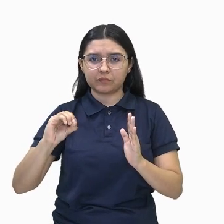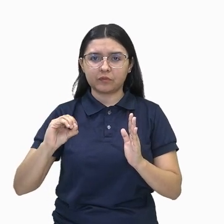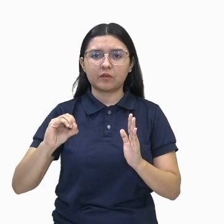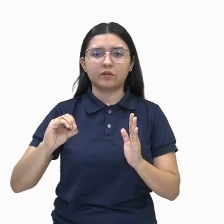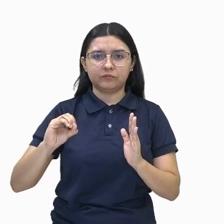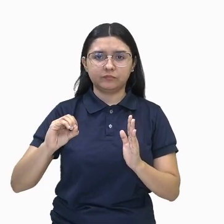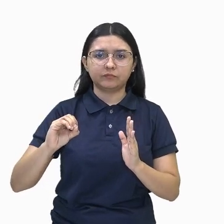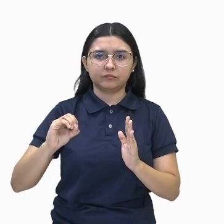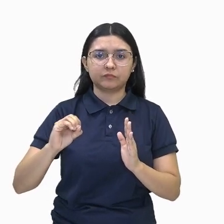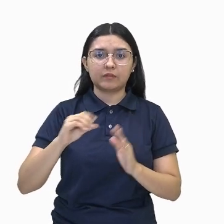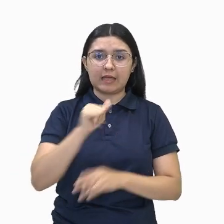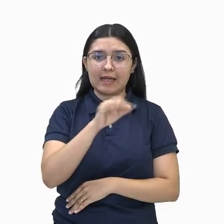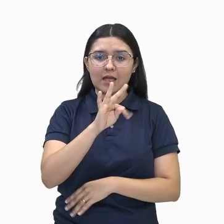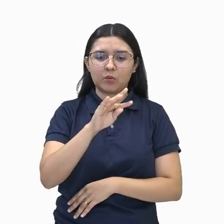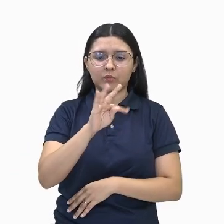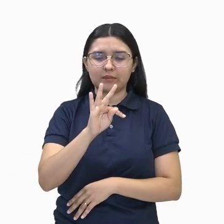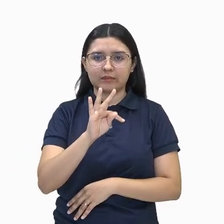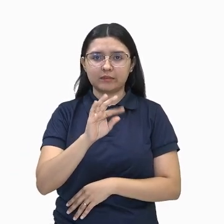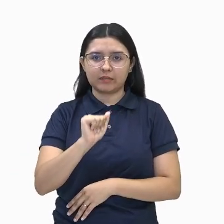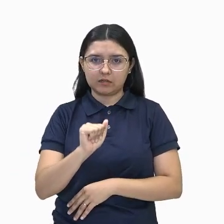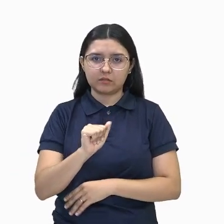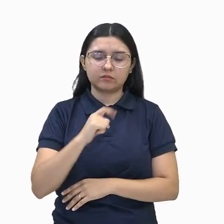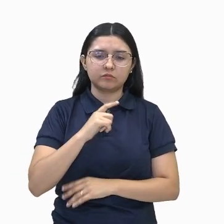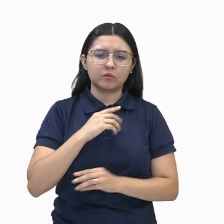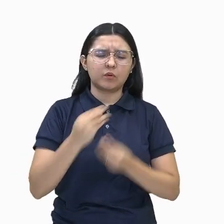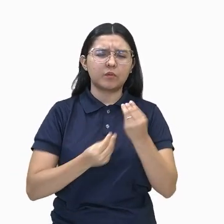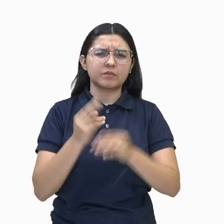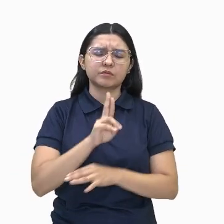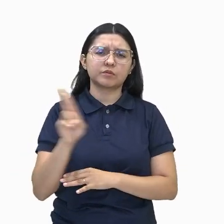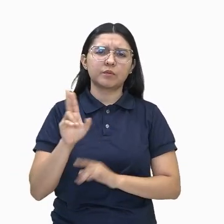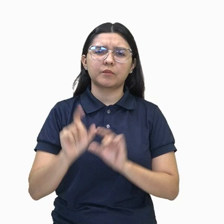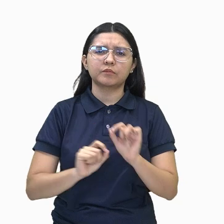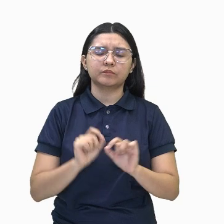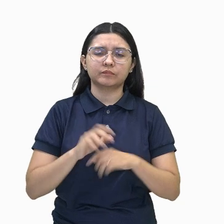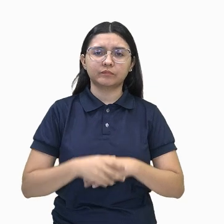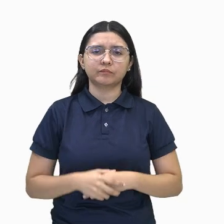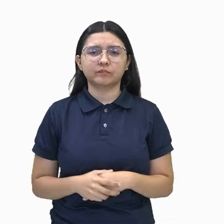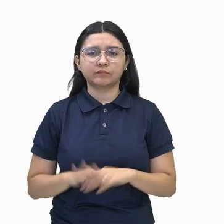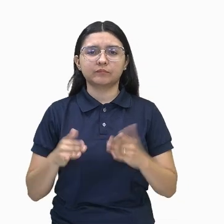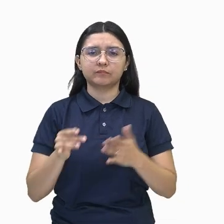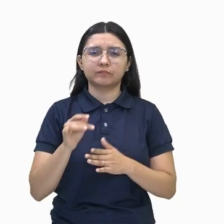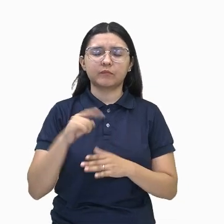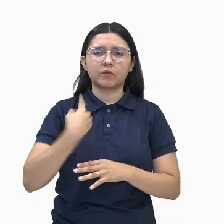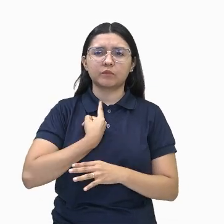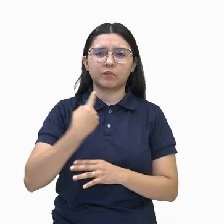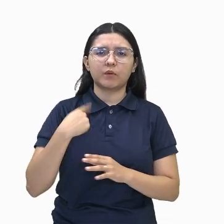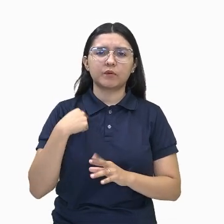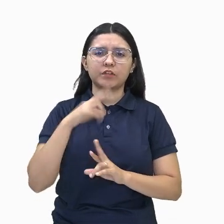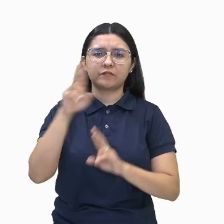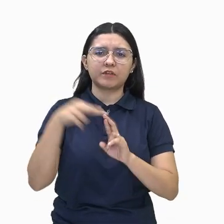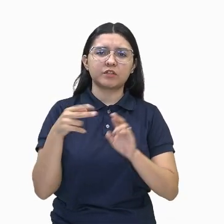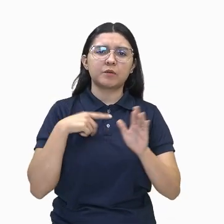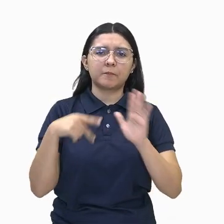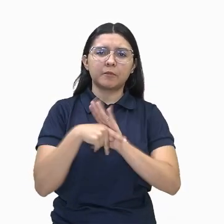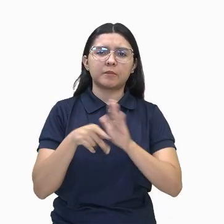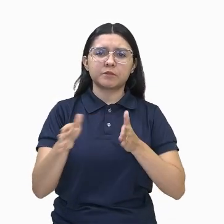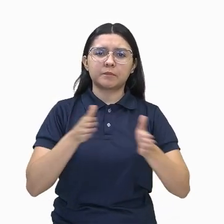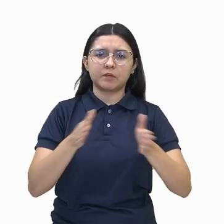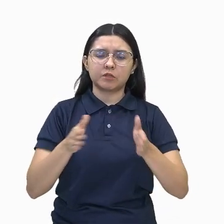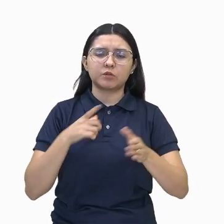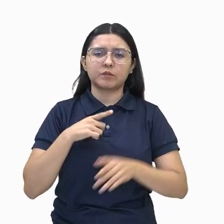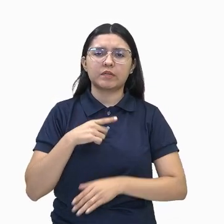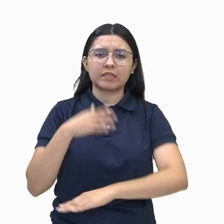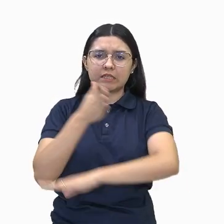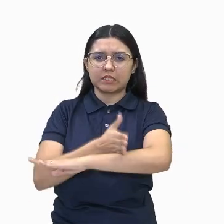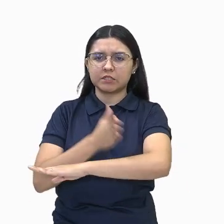X. Como é que é essa nomenclatura, gente? Para a gente se referir a esse período como Idade Média.